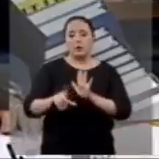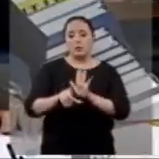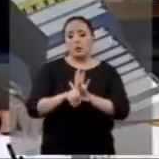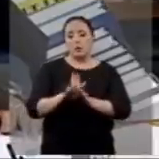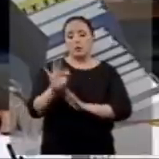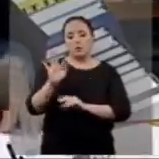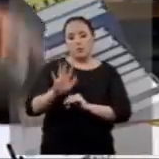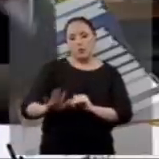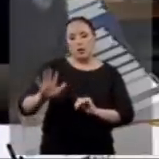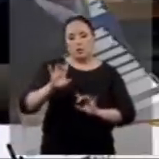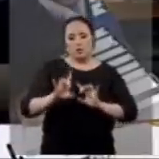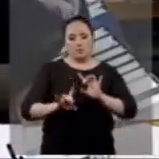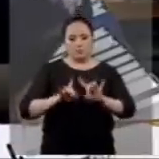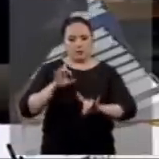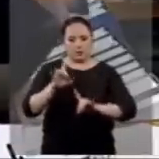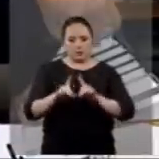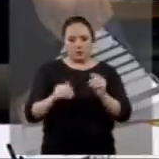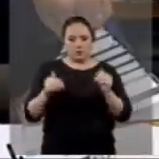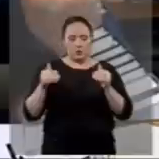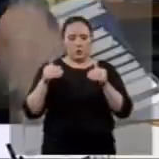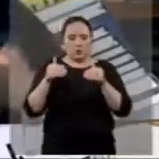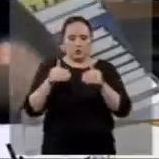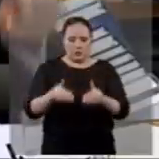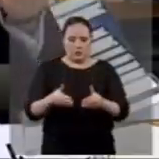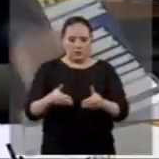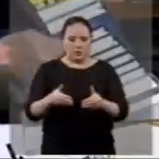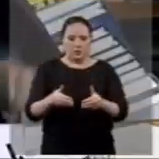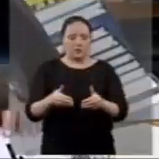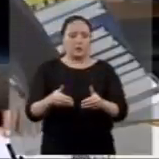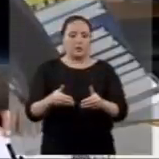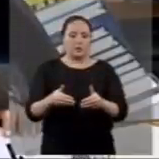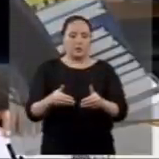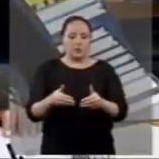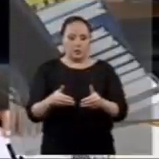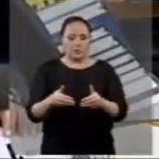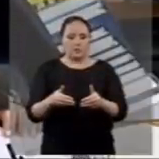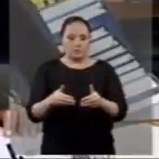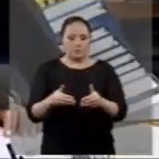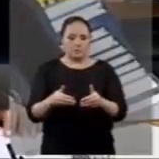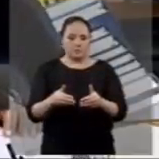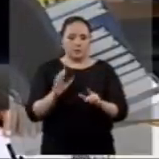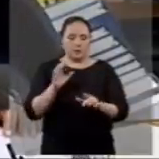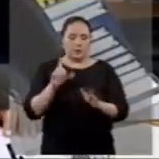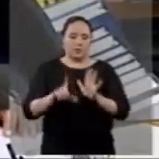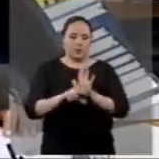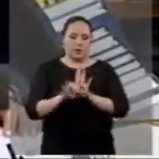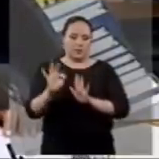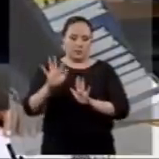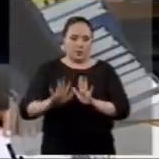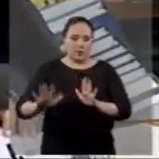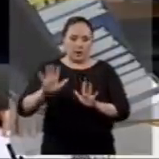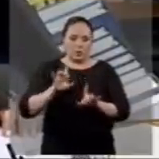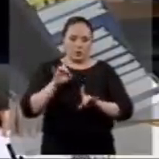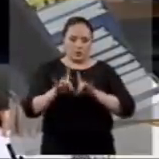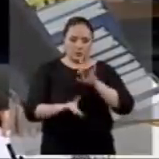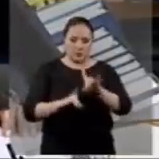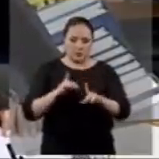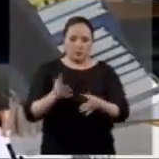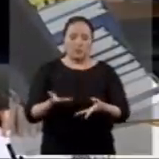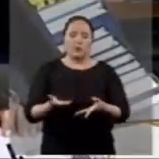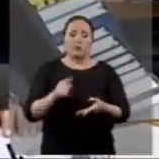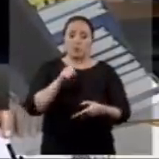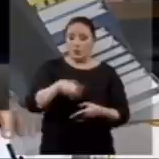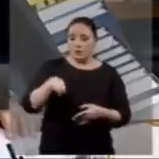federal específica, estritamente, está no preceito, estritamente, da legislação federal específica,